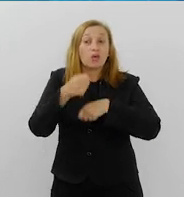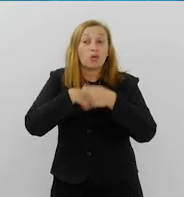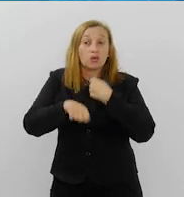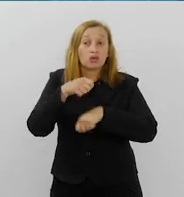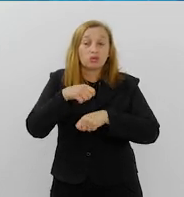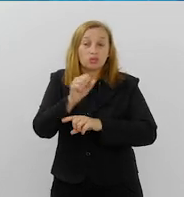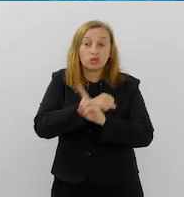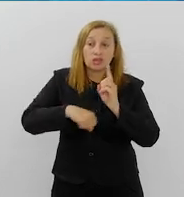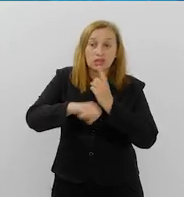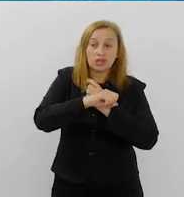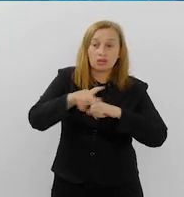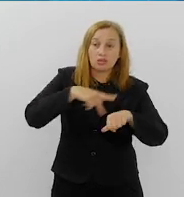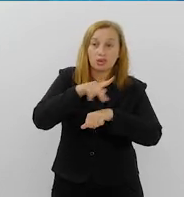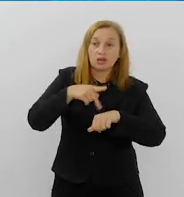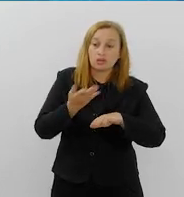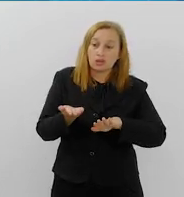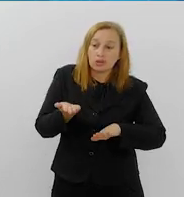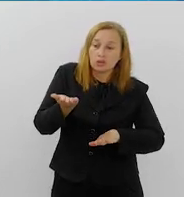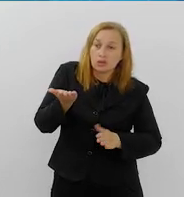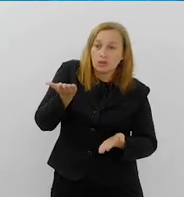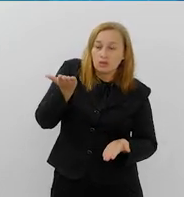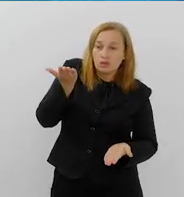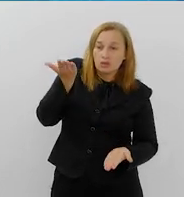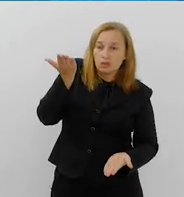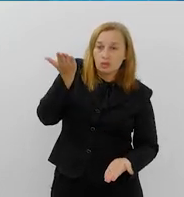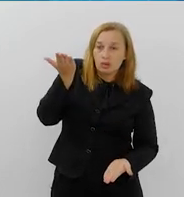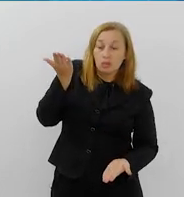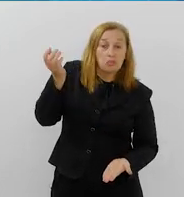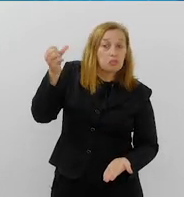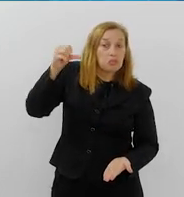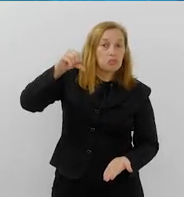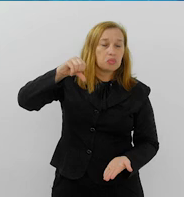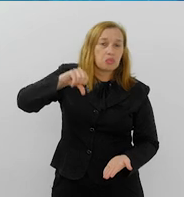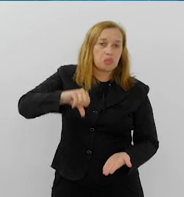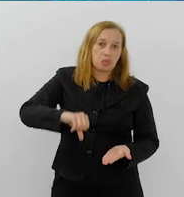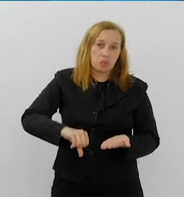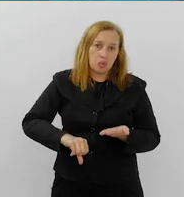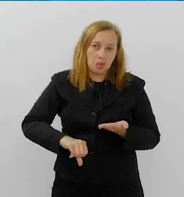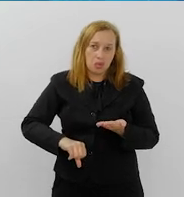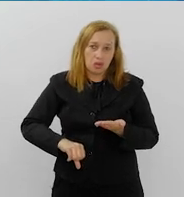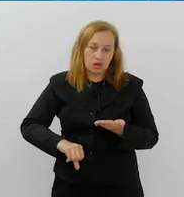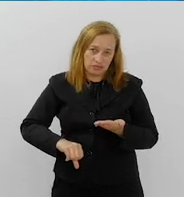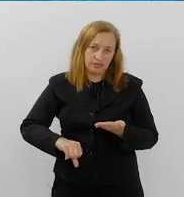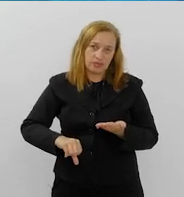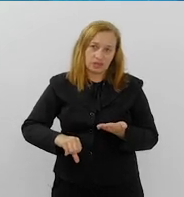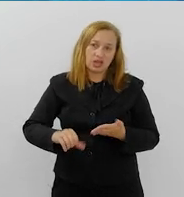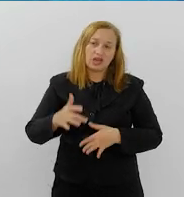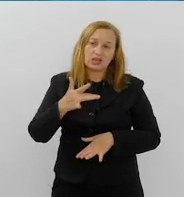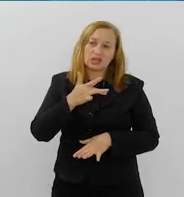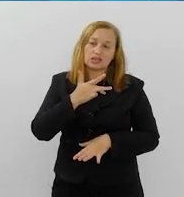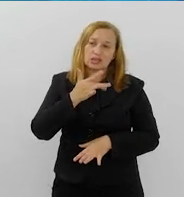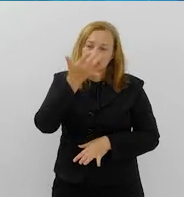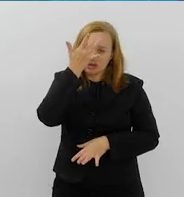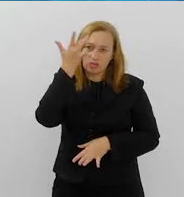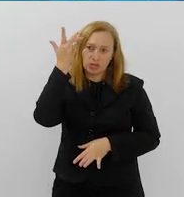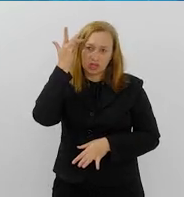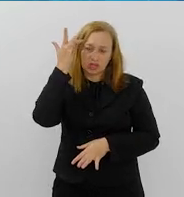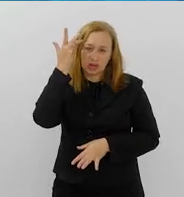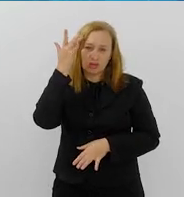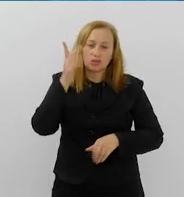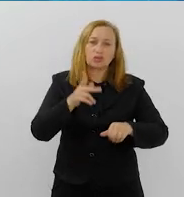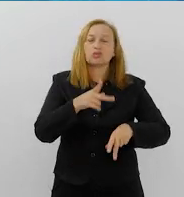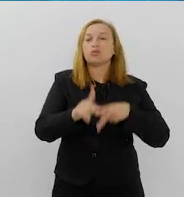do país, quanto maior esse desequilíbrio, pior são os índices de saúde mental da população daquele